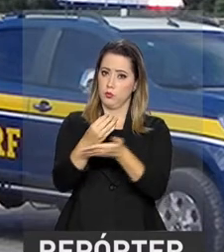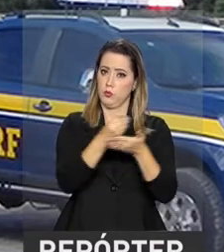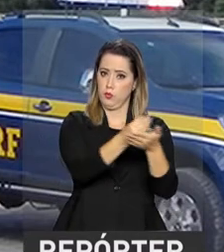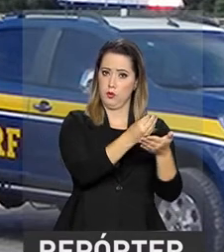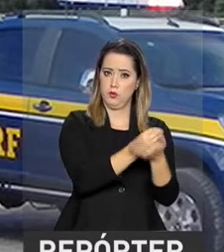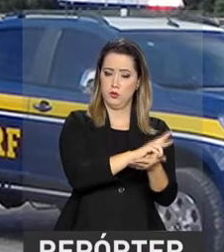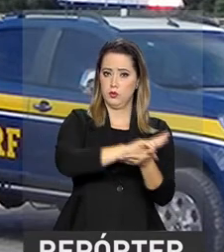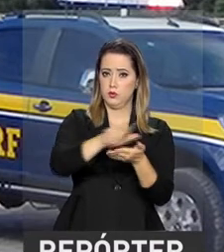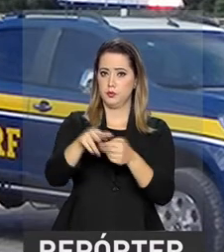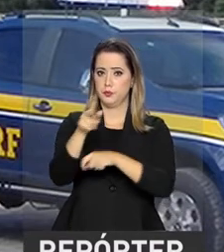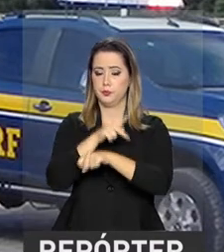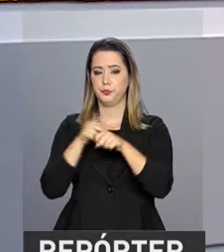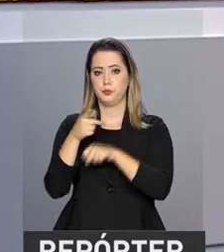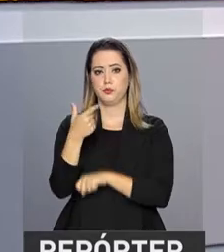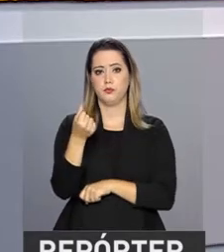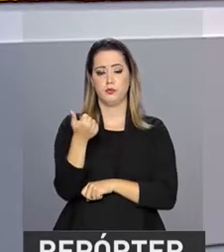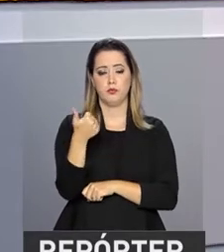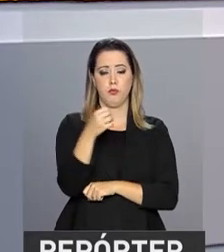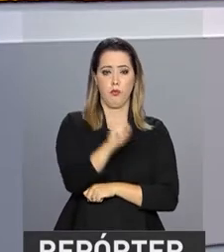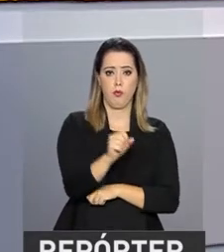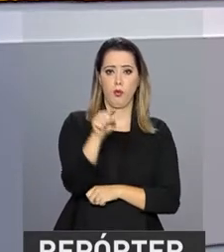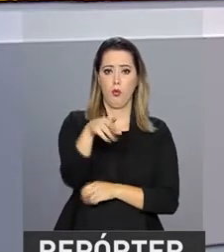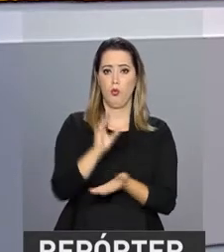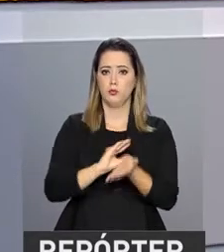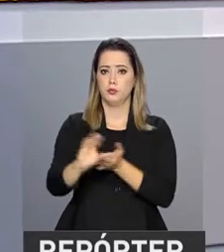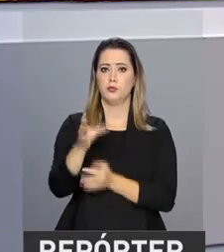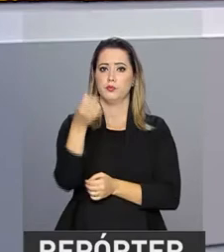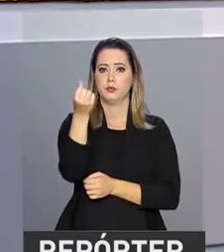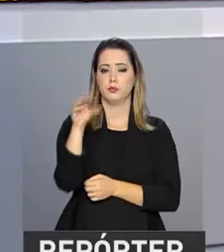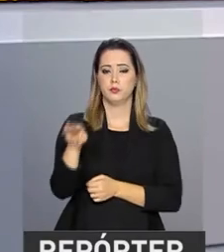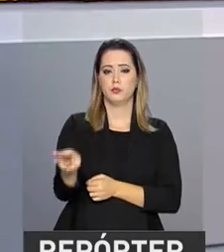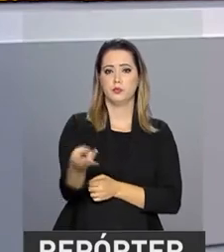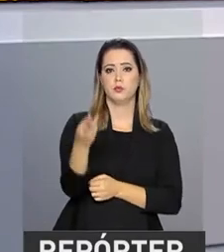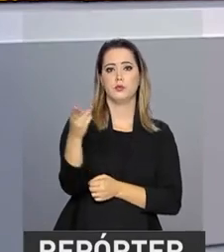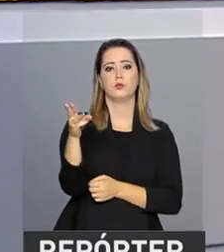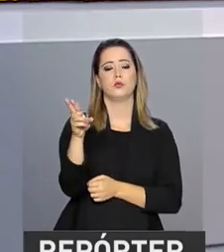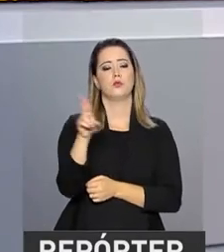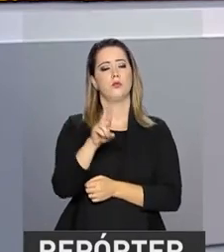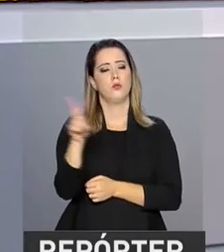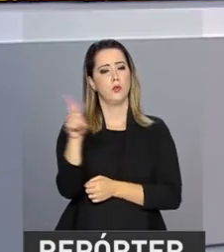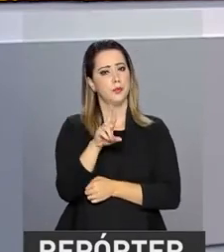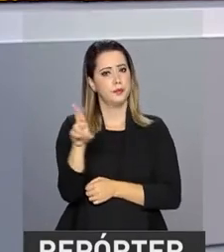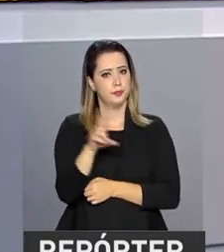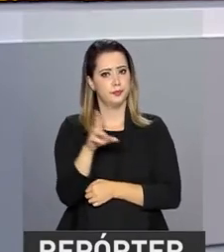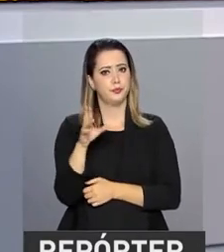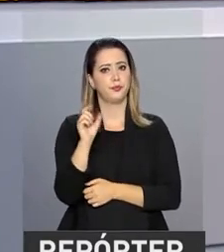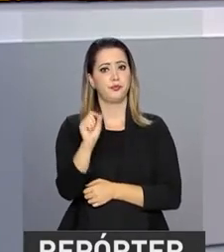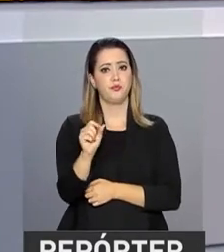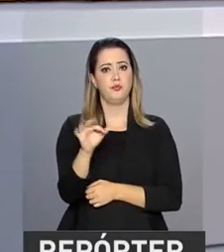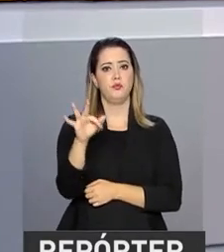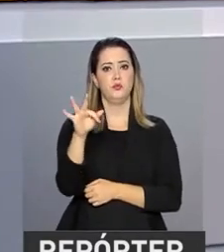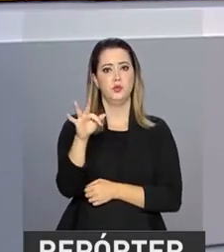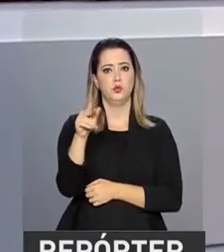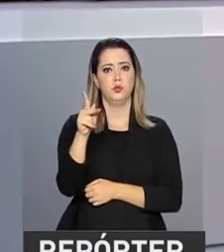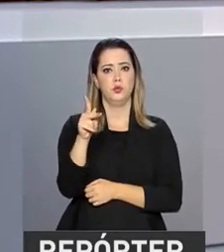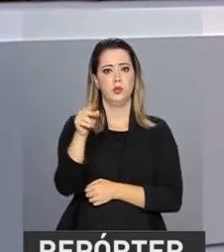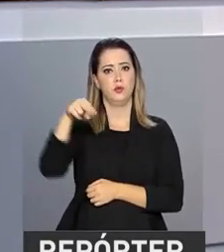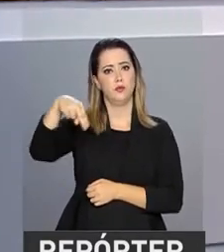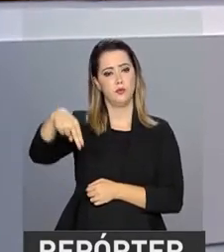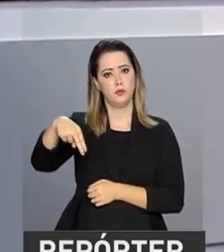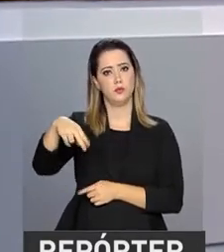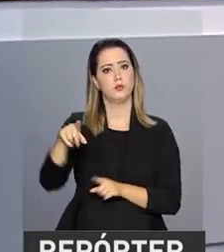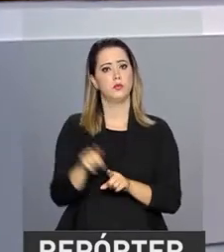regiões do país em 2018 o investimento chegou a seis milhões cento e setenta e quatro mil reais do fundo penitenciário